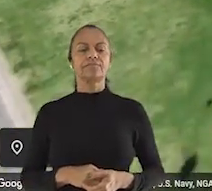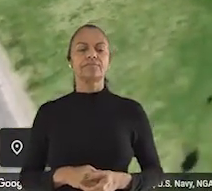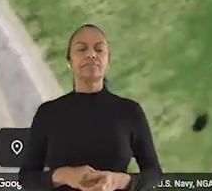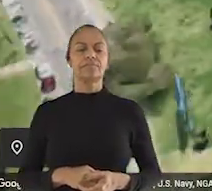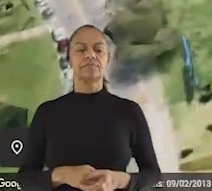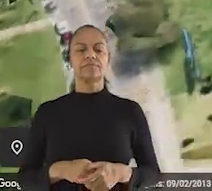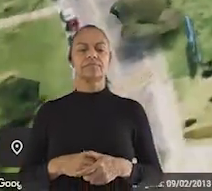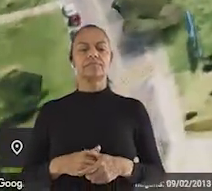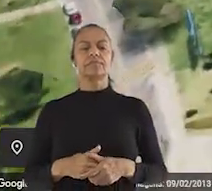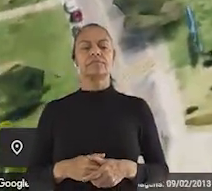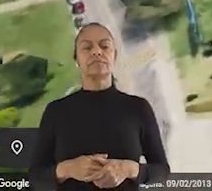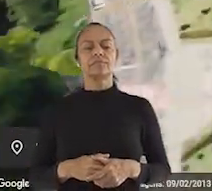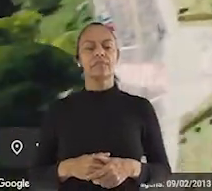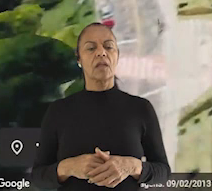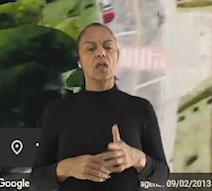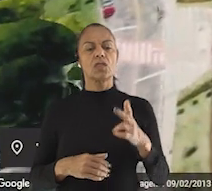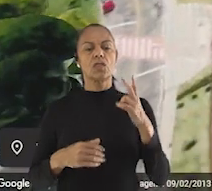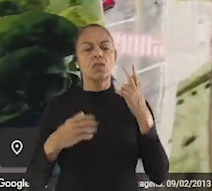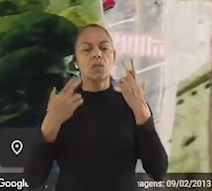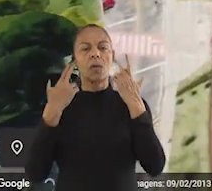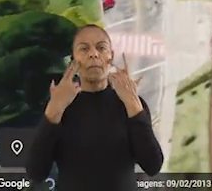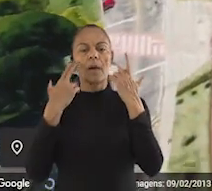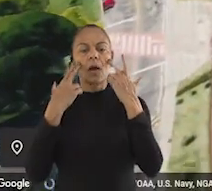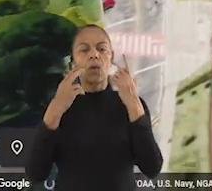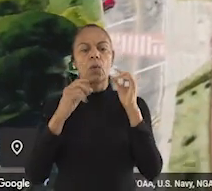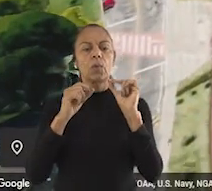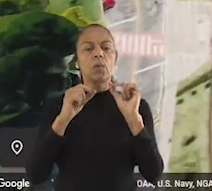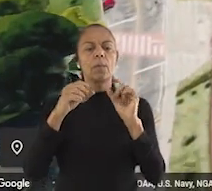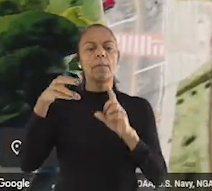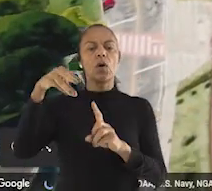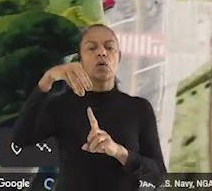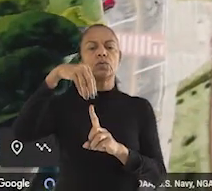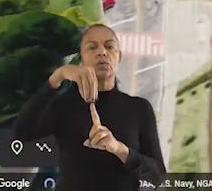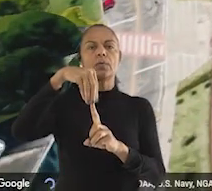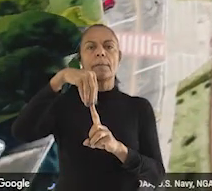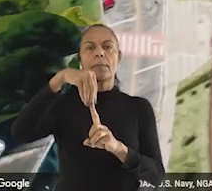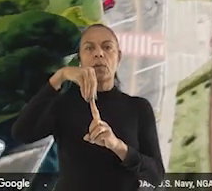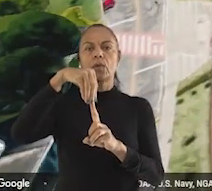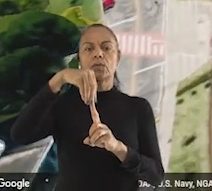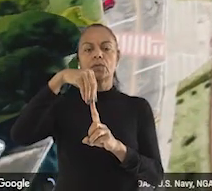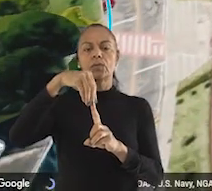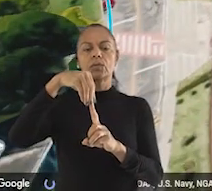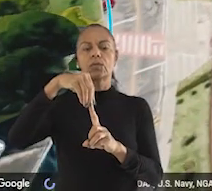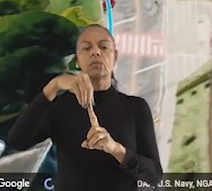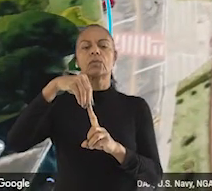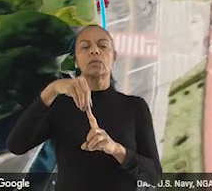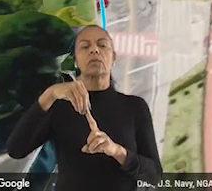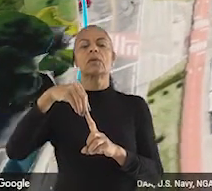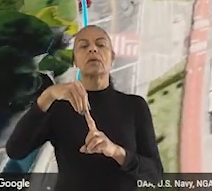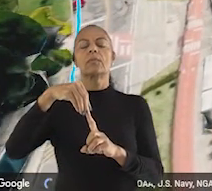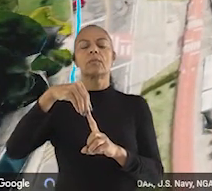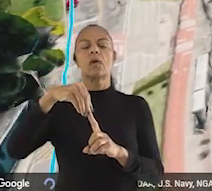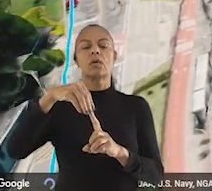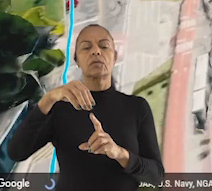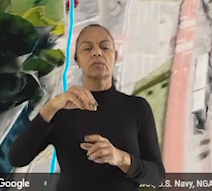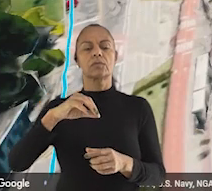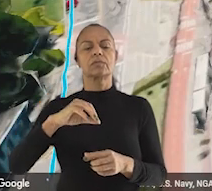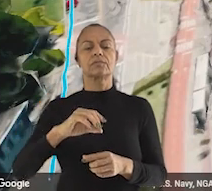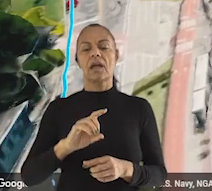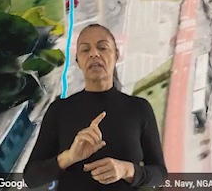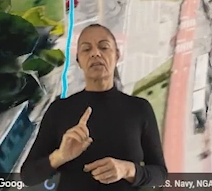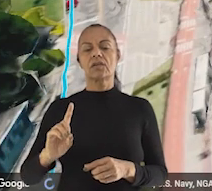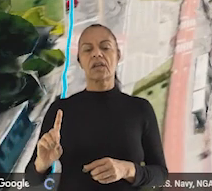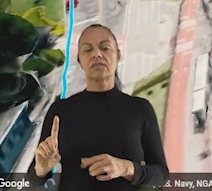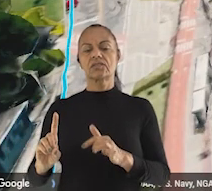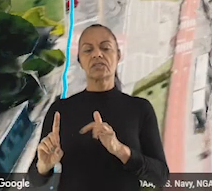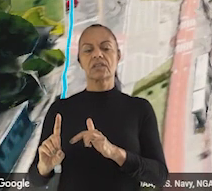normalmente você vai descer aqui, onde eu vou soltar o bonequinho. Aqui embaixo, no canto